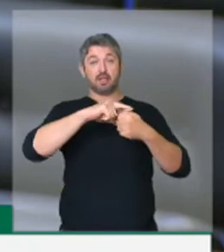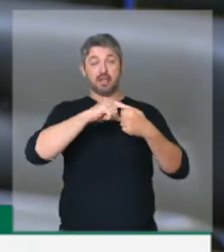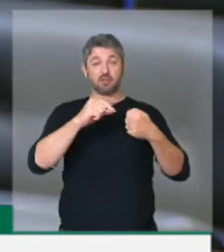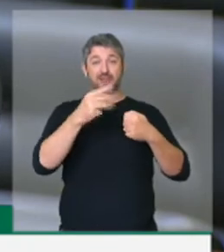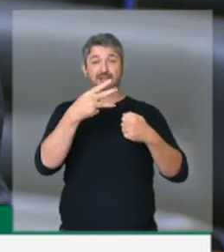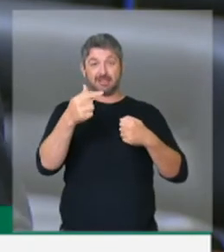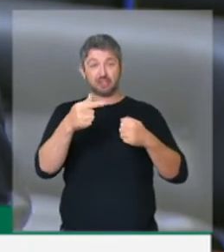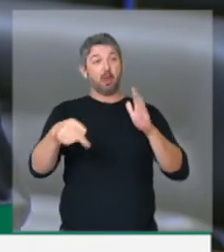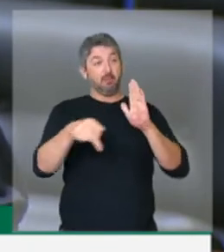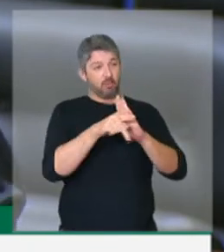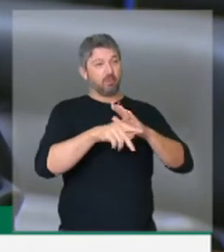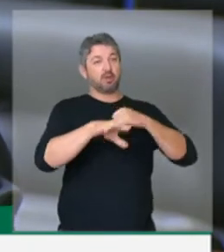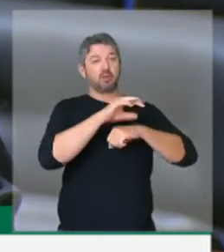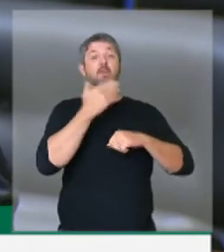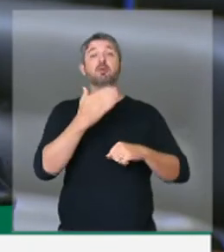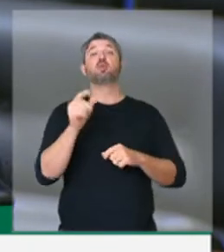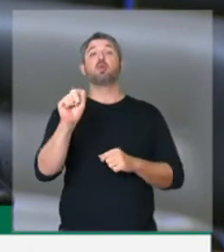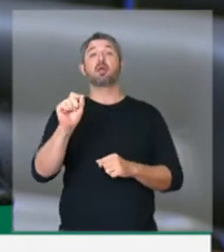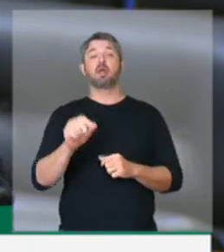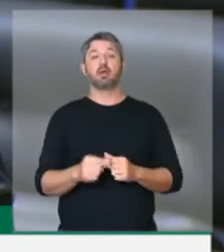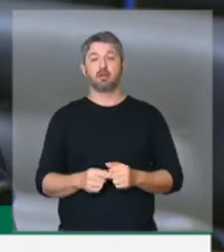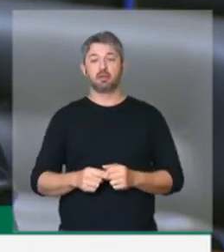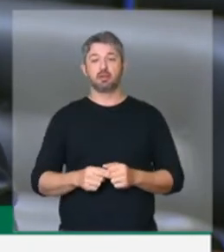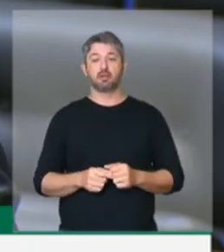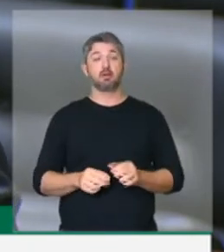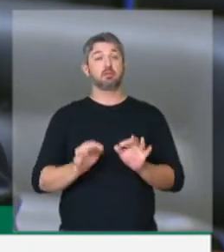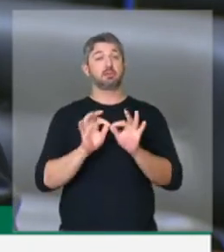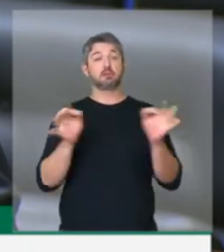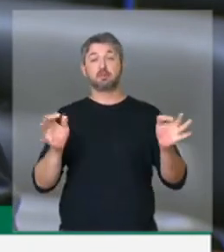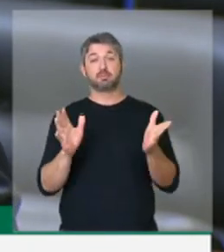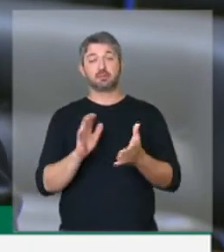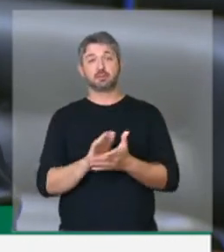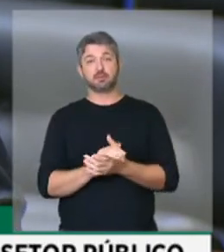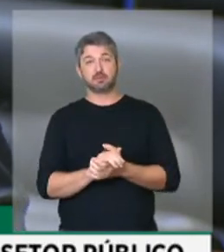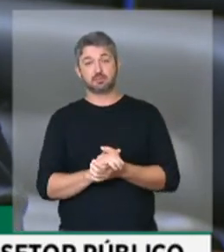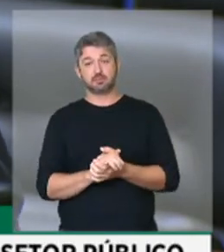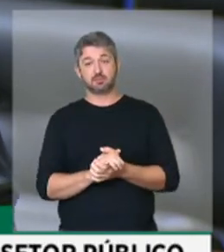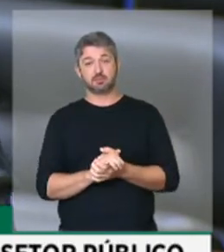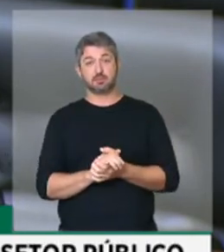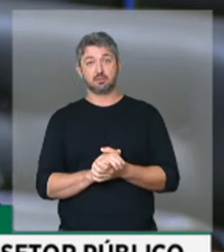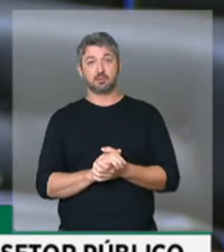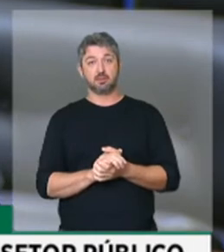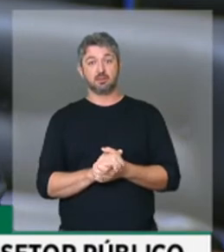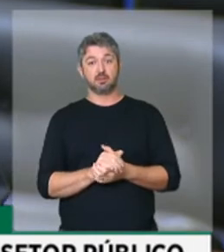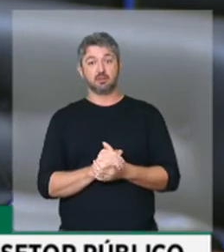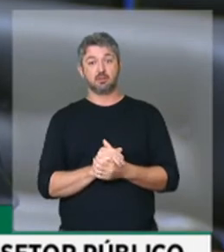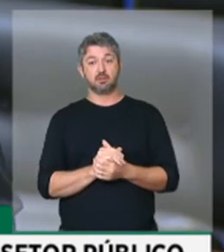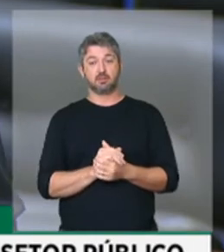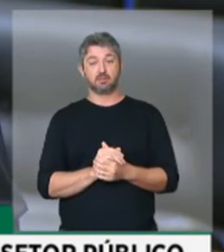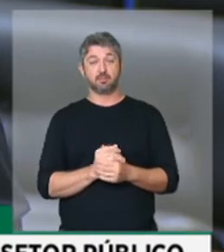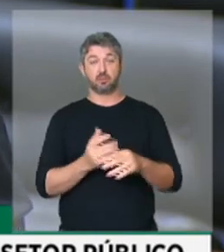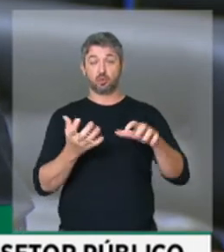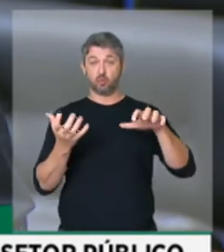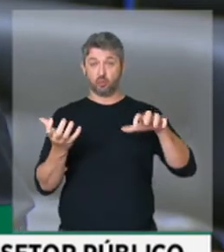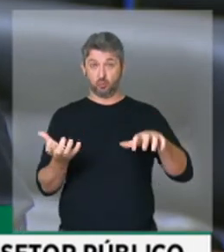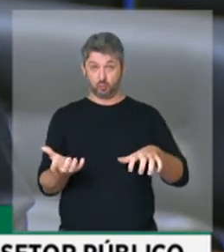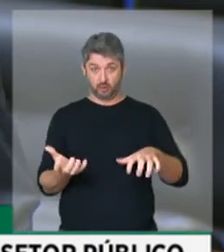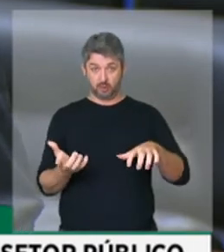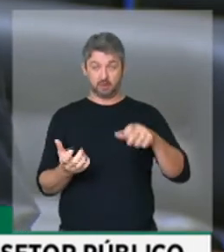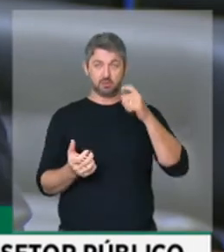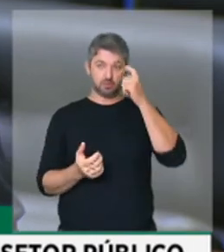da Constituição da República? Pede simplesmente, senhor presidente, pede que o Congresso